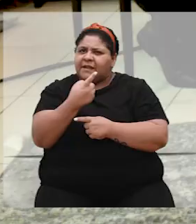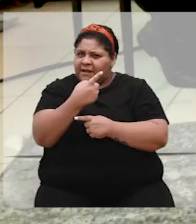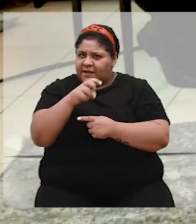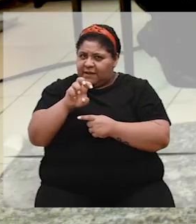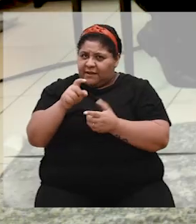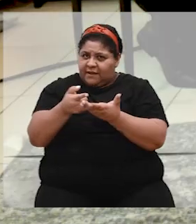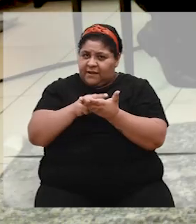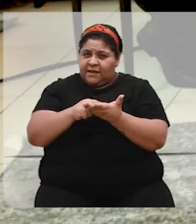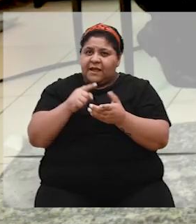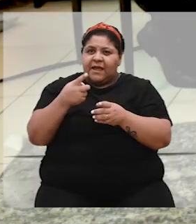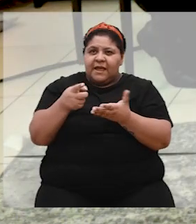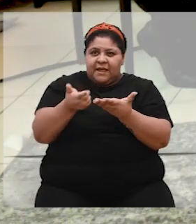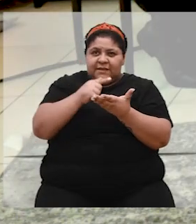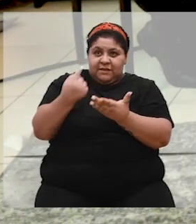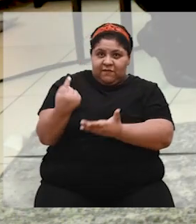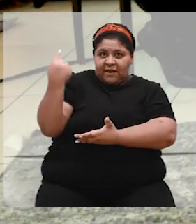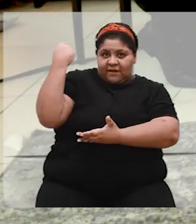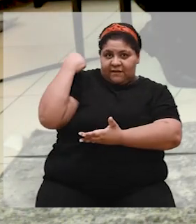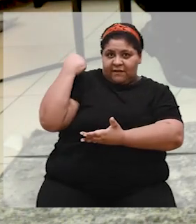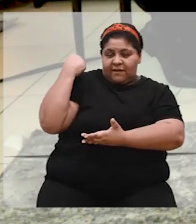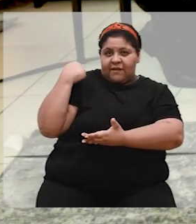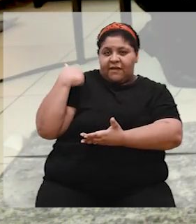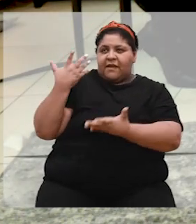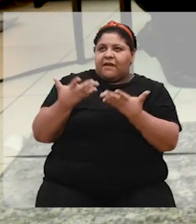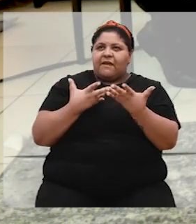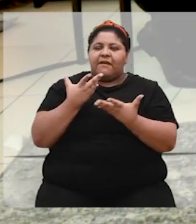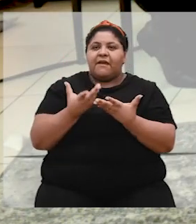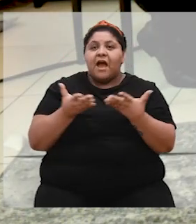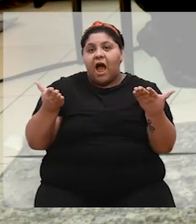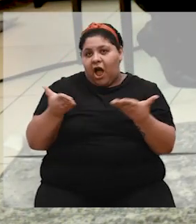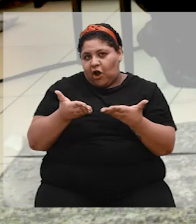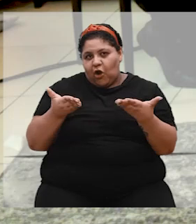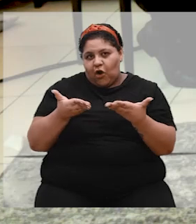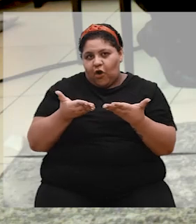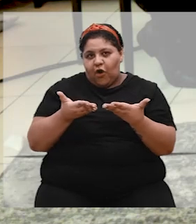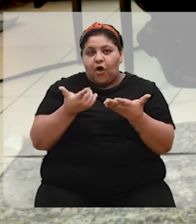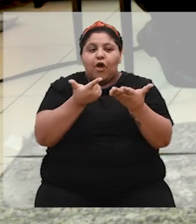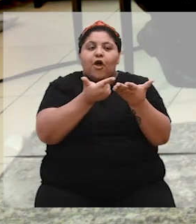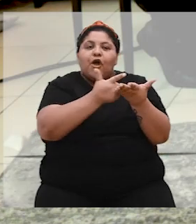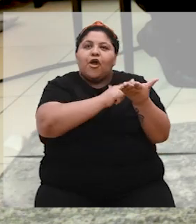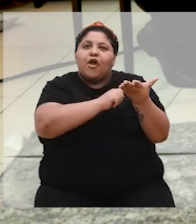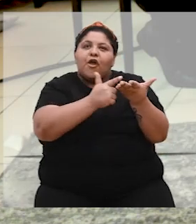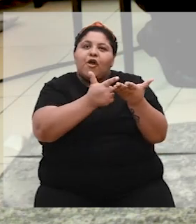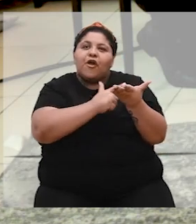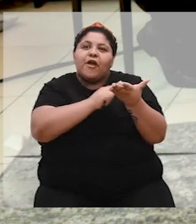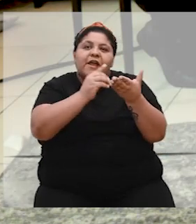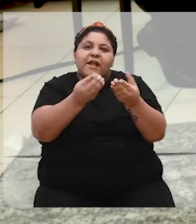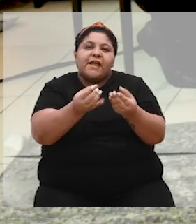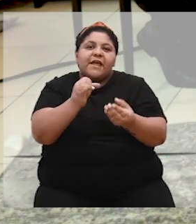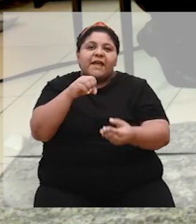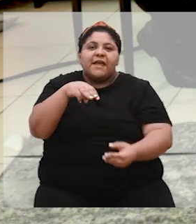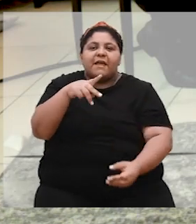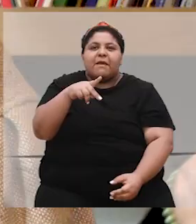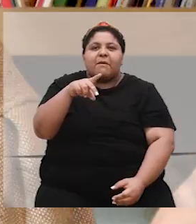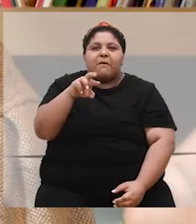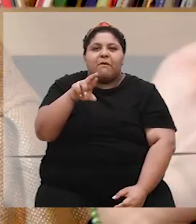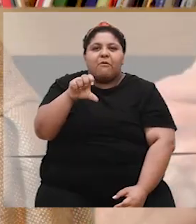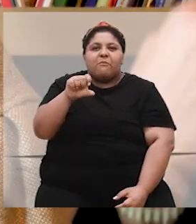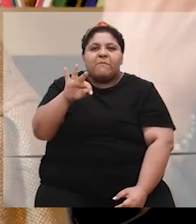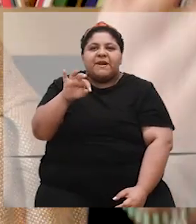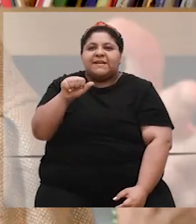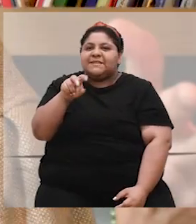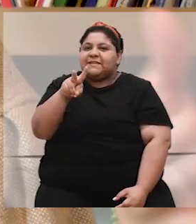que esses livros que estão aqui atrás, no cenário, eu chamo eles agora de livros imprestáveis, porque eles não